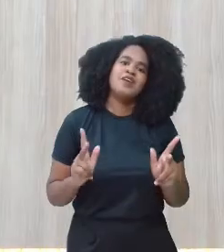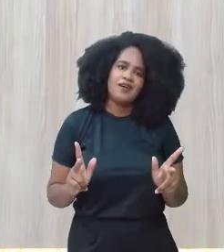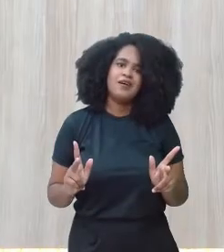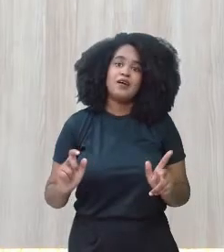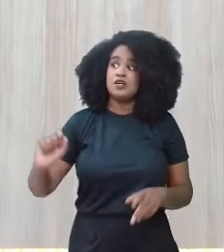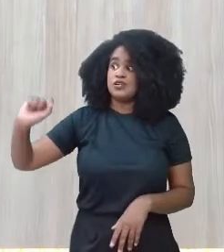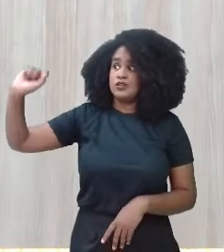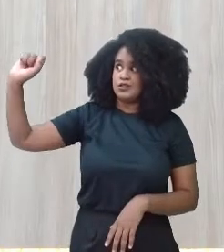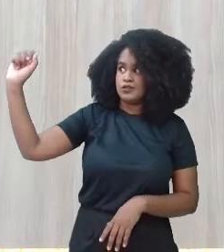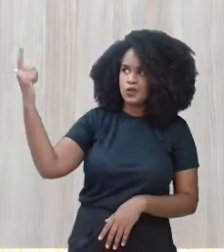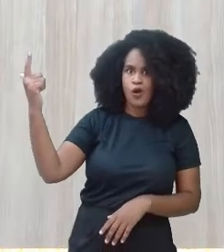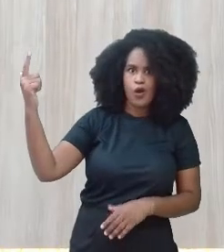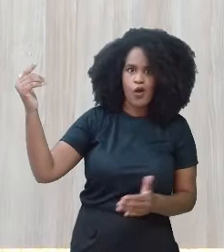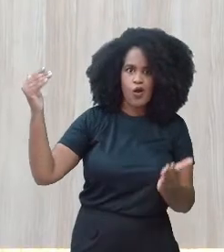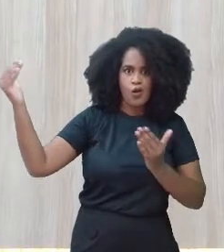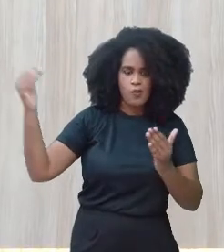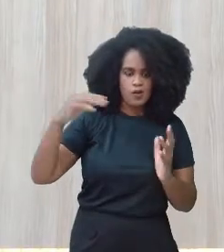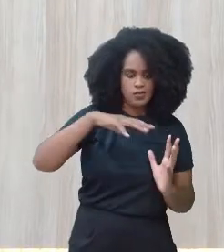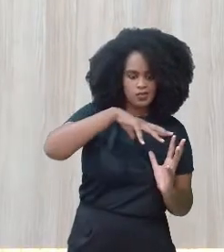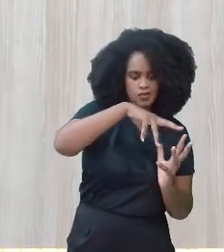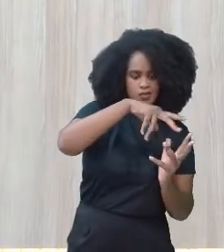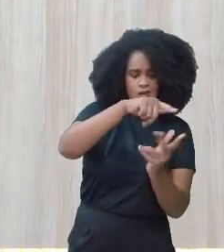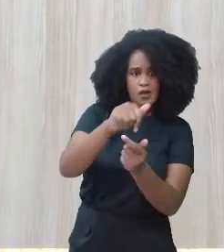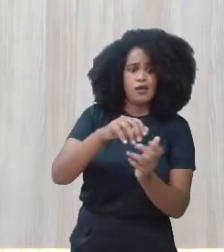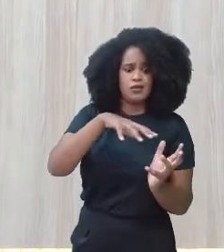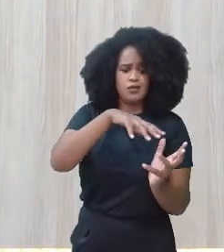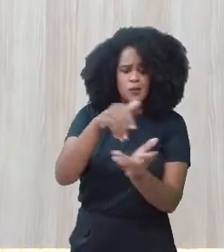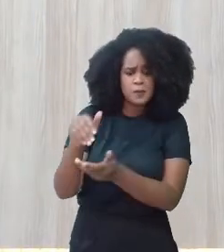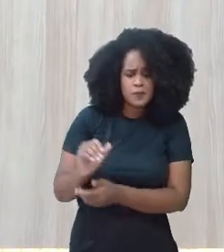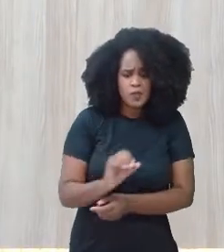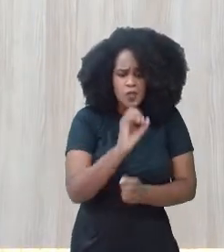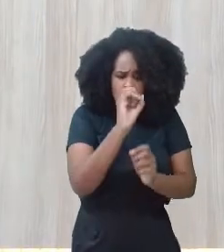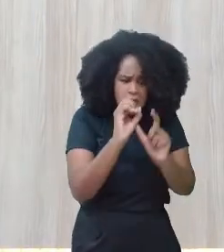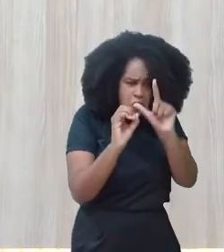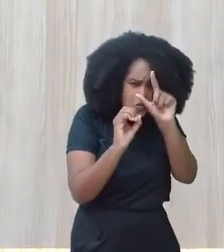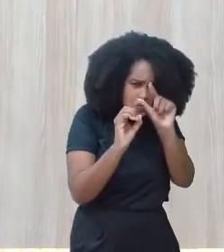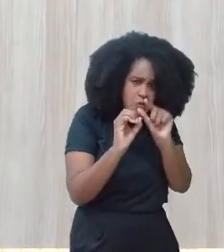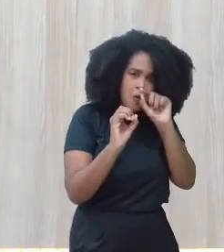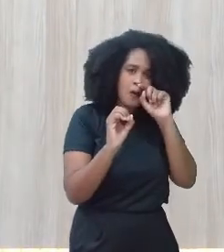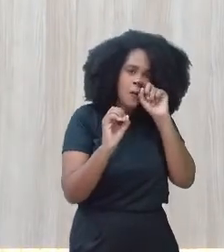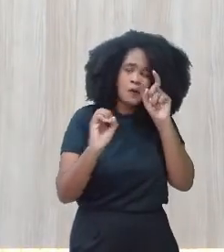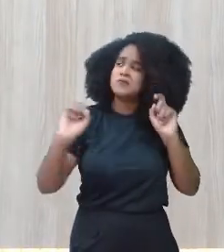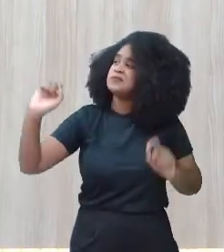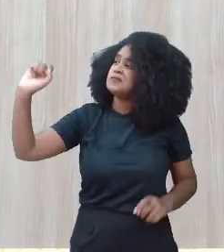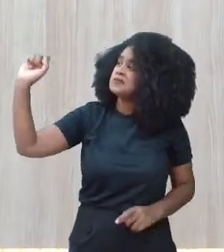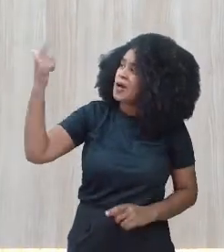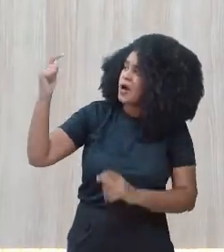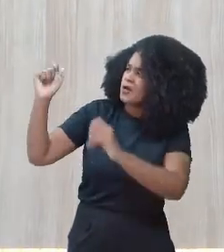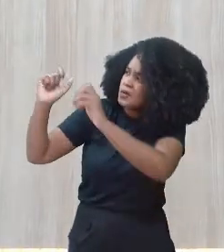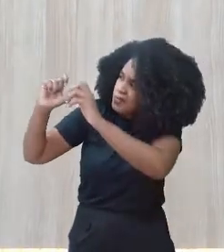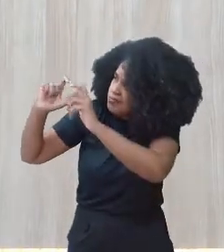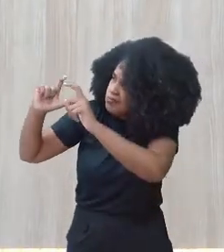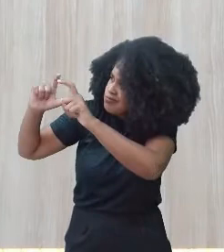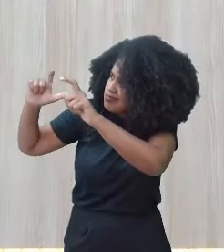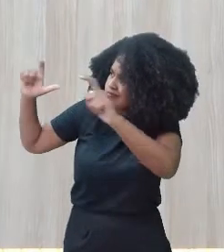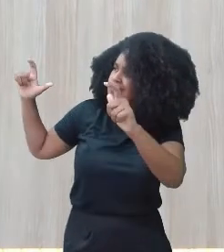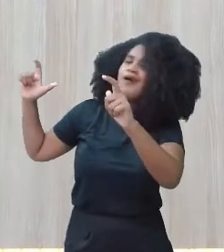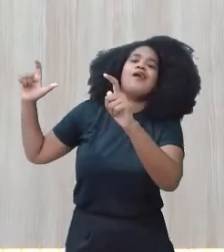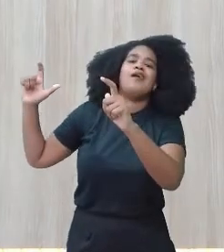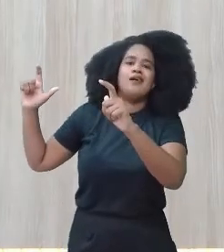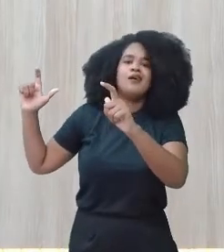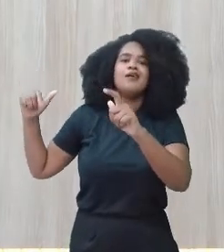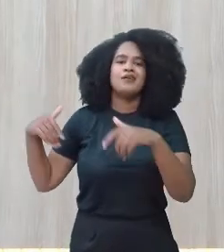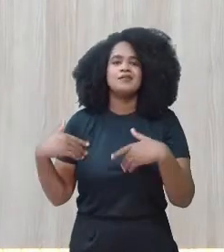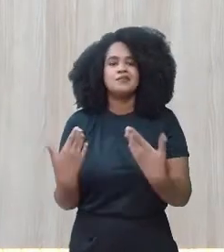do Sol comparado ao tamanho da Terra, a Terra seria uma coisa bem pequenininha e o Sol seria uma coisa bem grandona. A ideia é que a gente